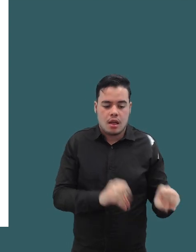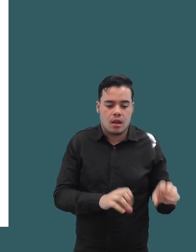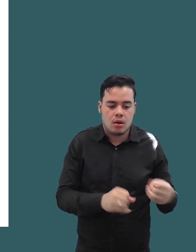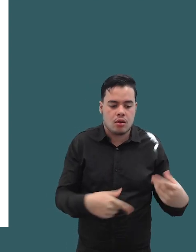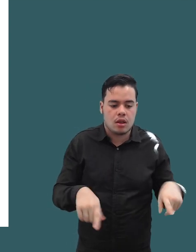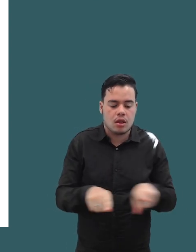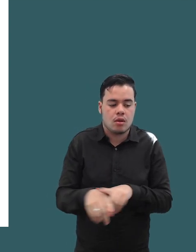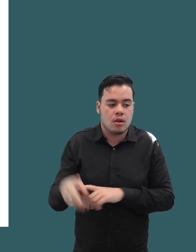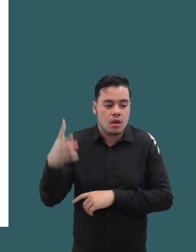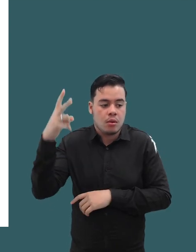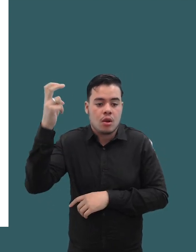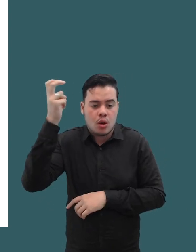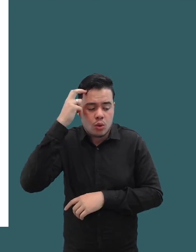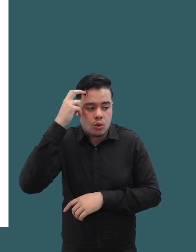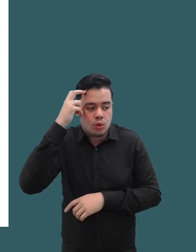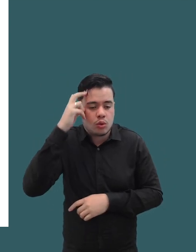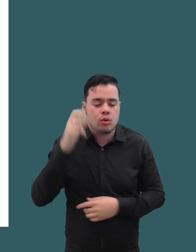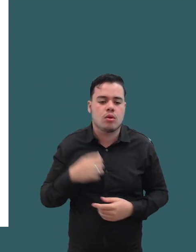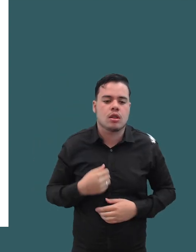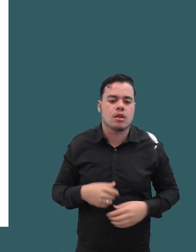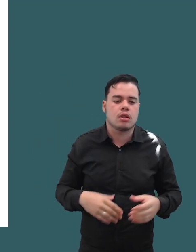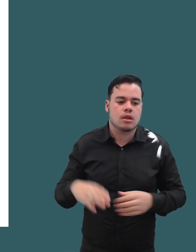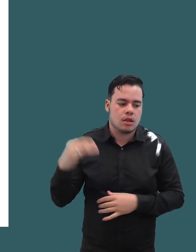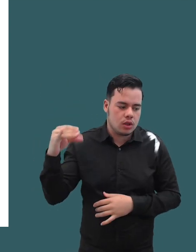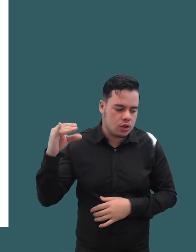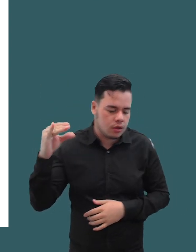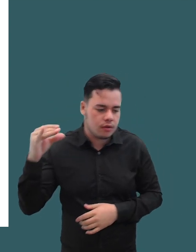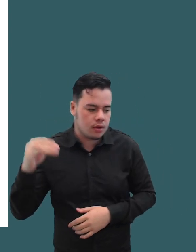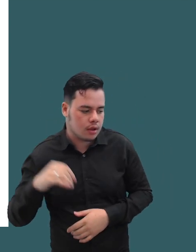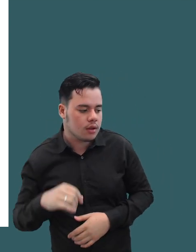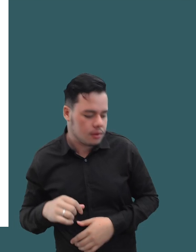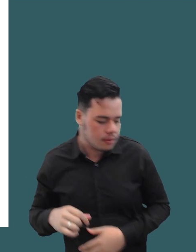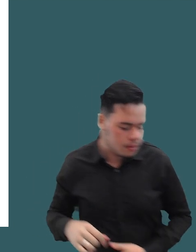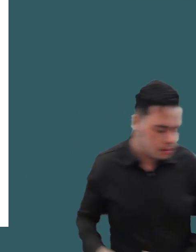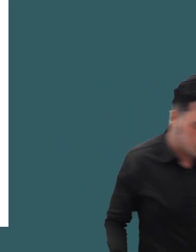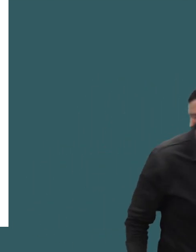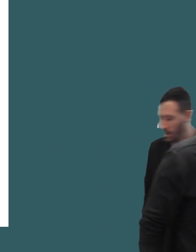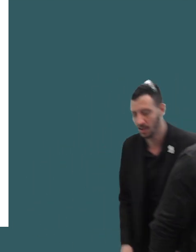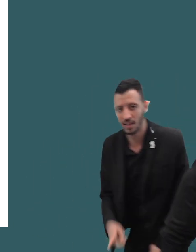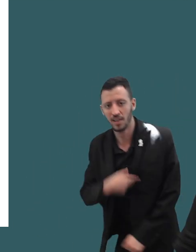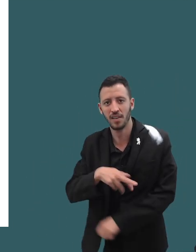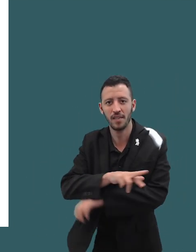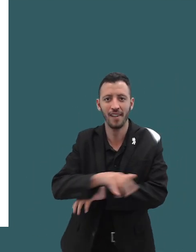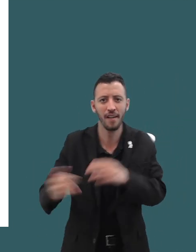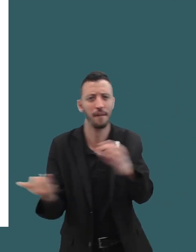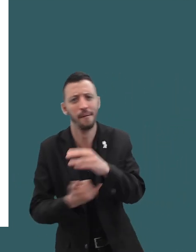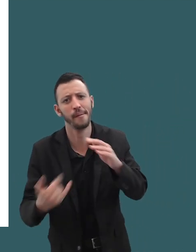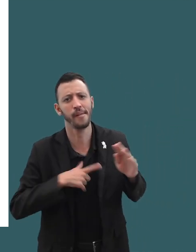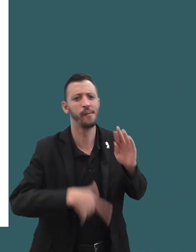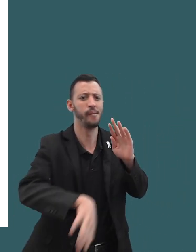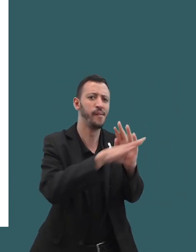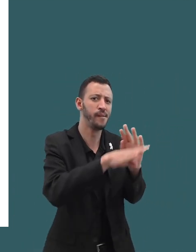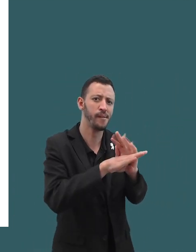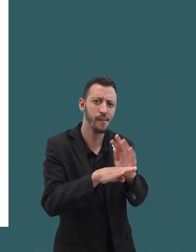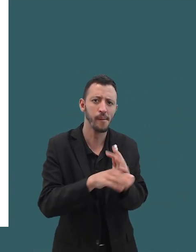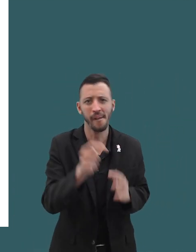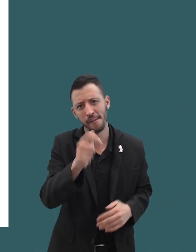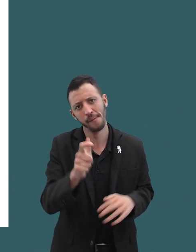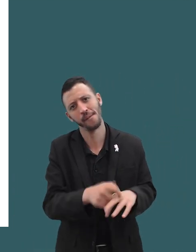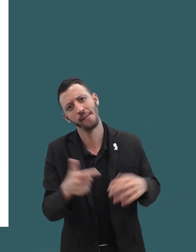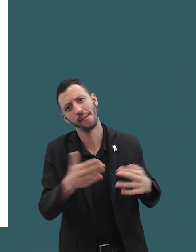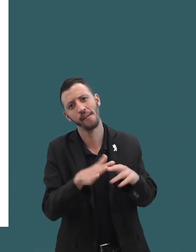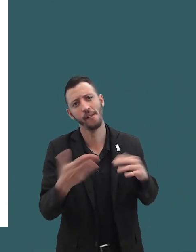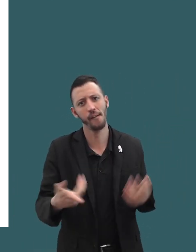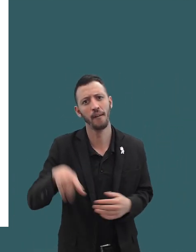a cultura científica, né? Então, nós temos várias ferramentas, várias instituições, vários programas, poucos ainda, de